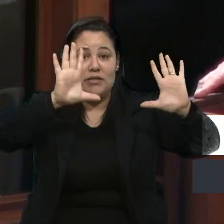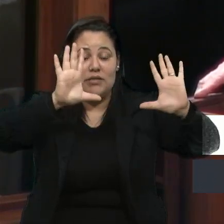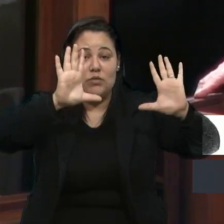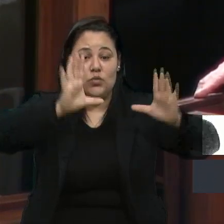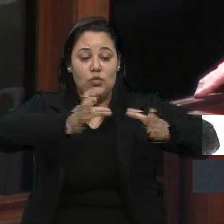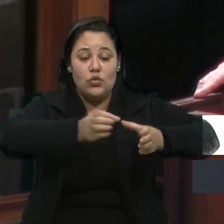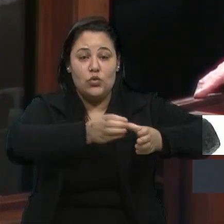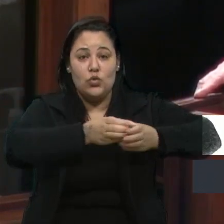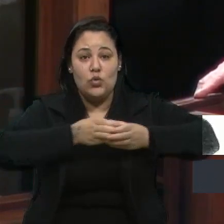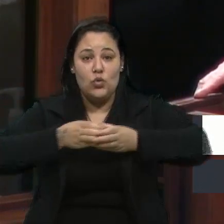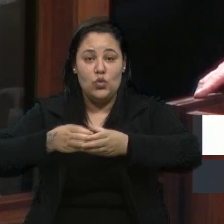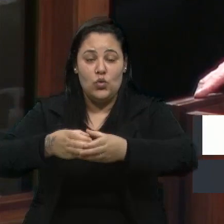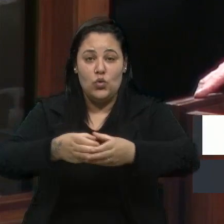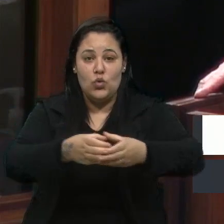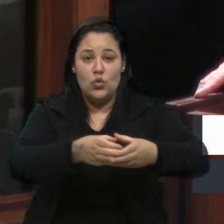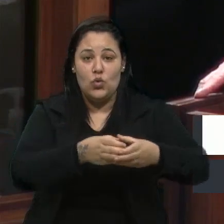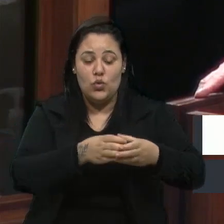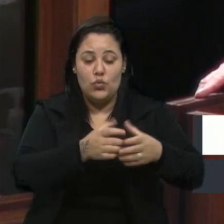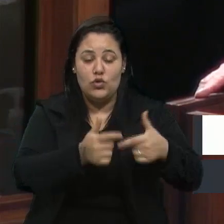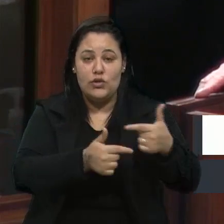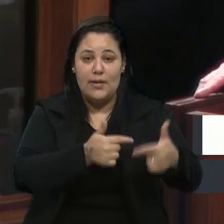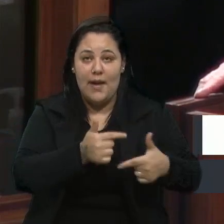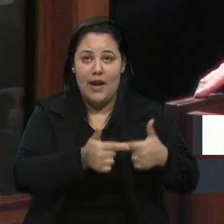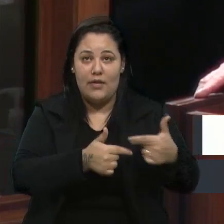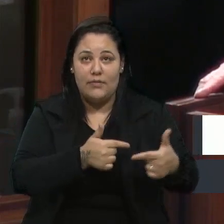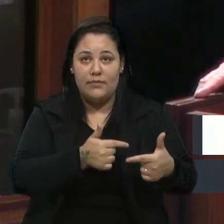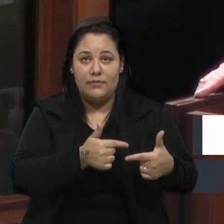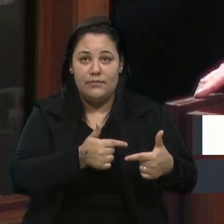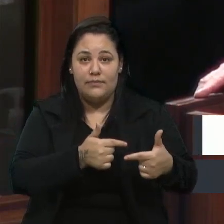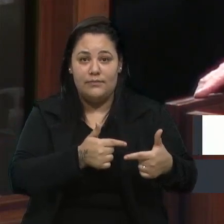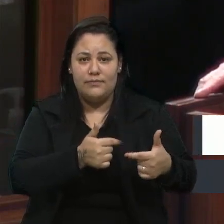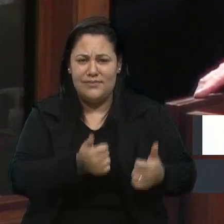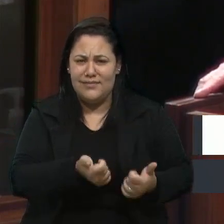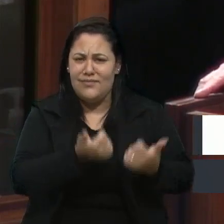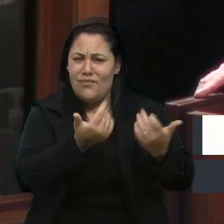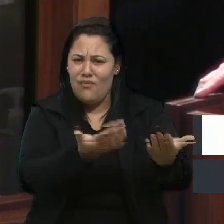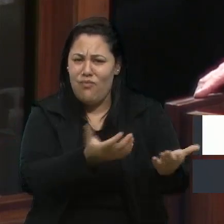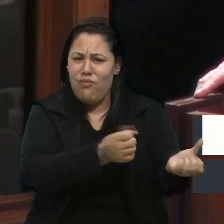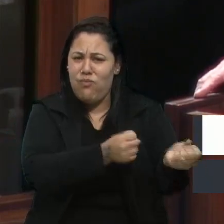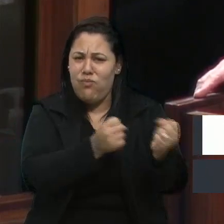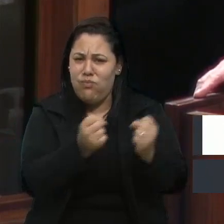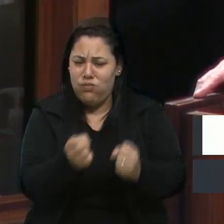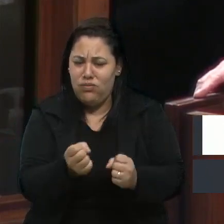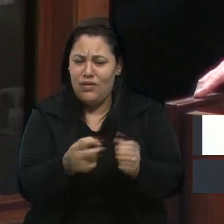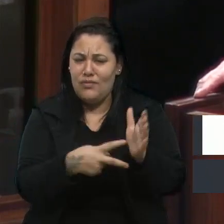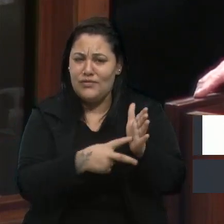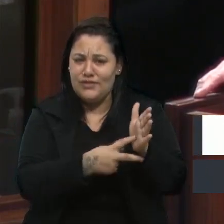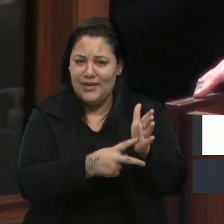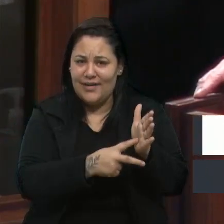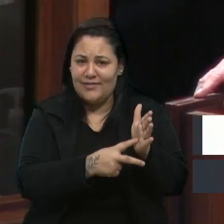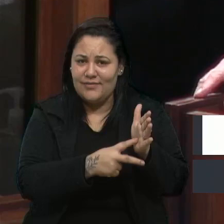coletiva de trabalho. É dar mais poder de novo para o sindicato e menos para o trabalhador.